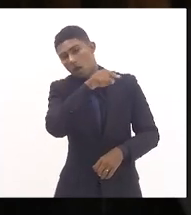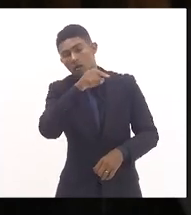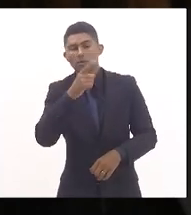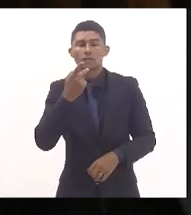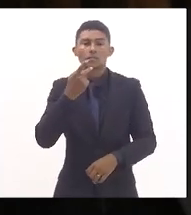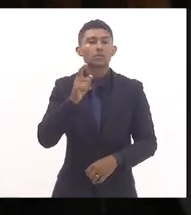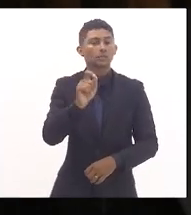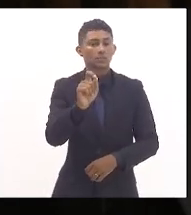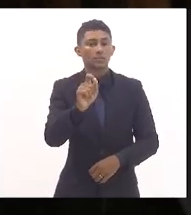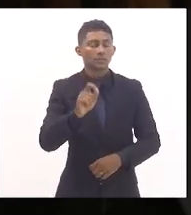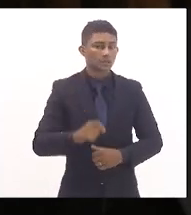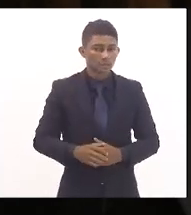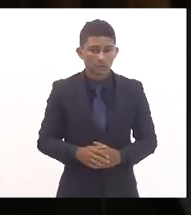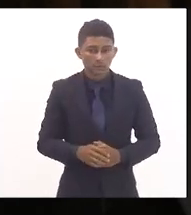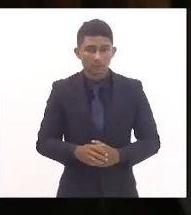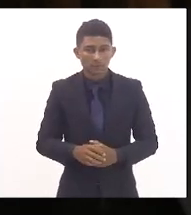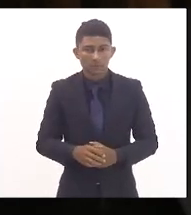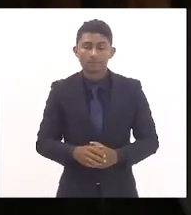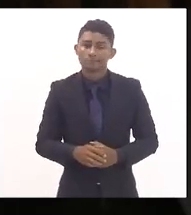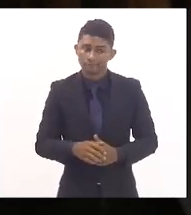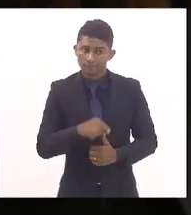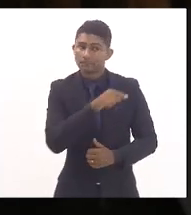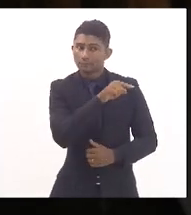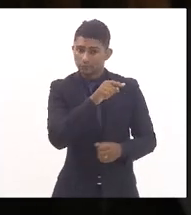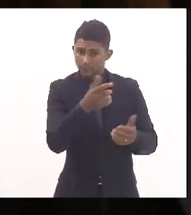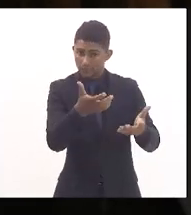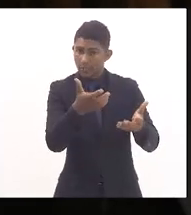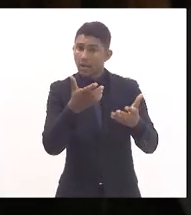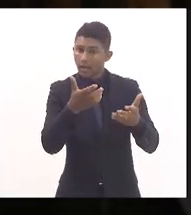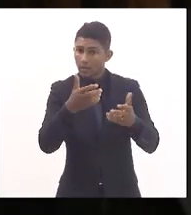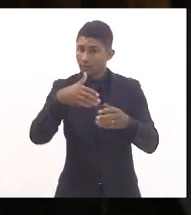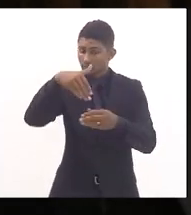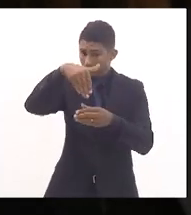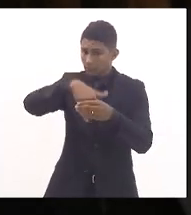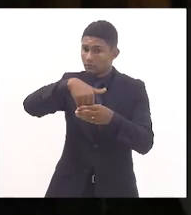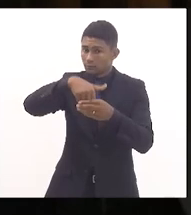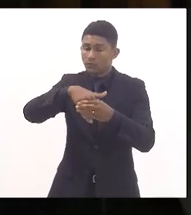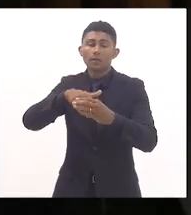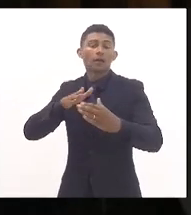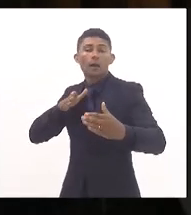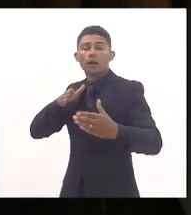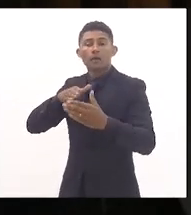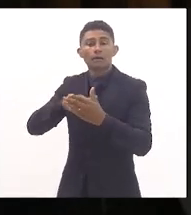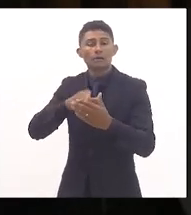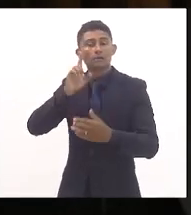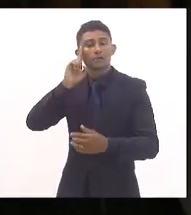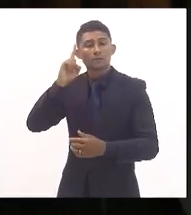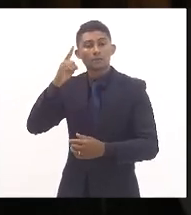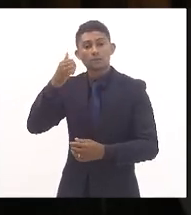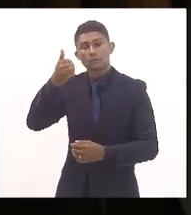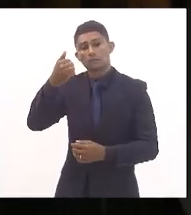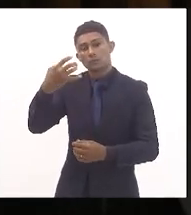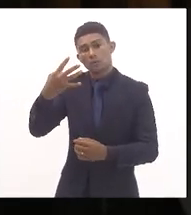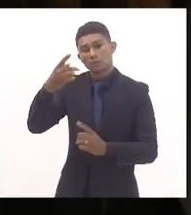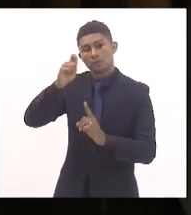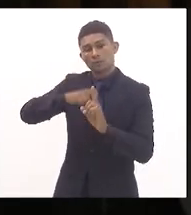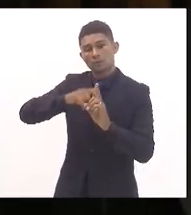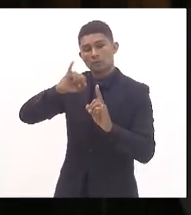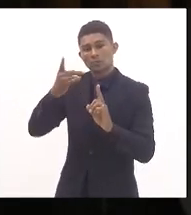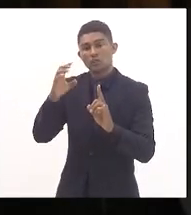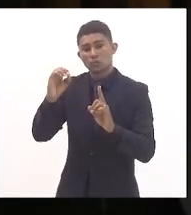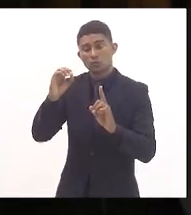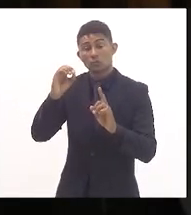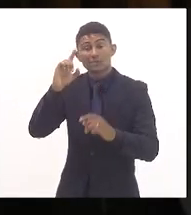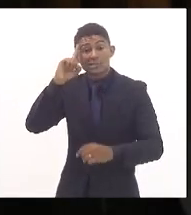que quer e botar isso tudo até 14 de junho que a data